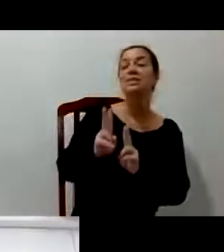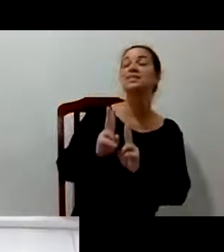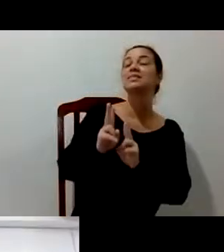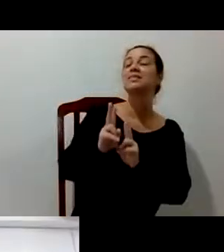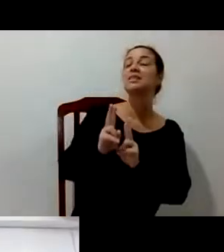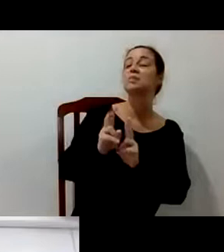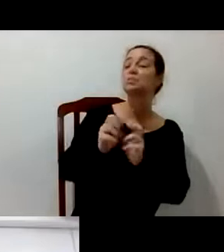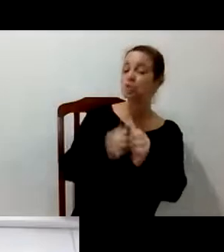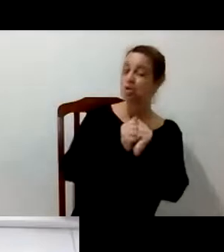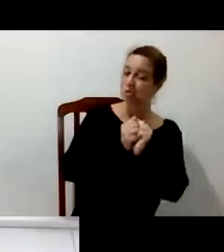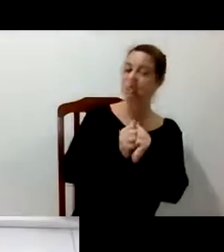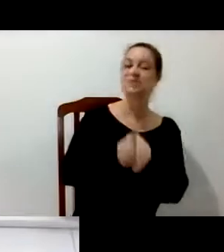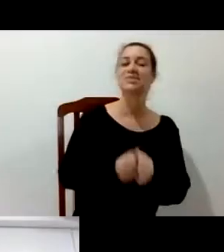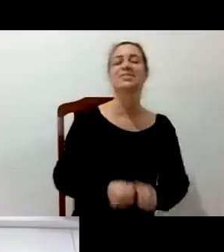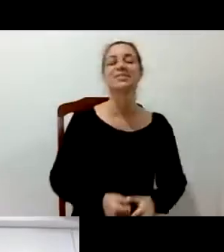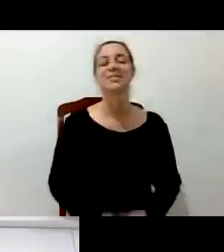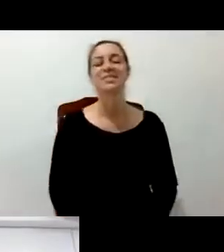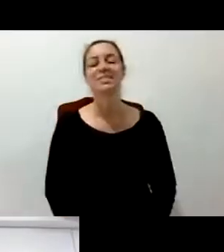PT.